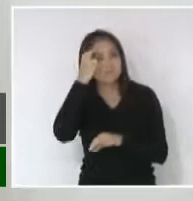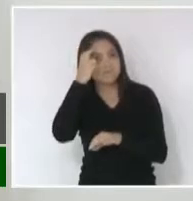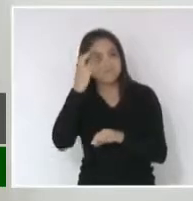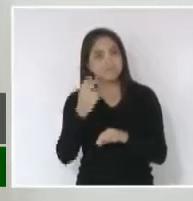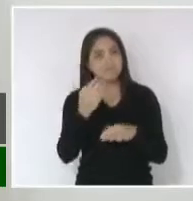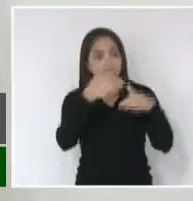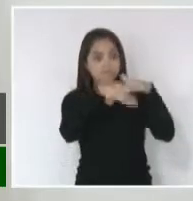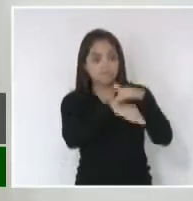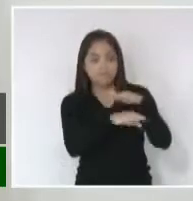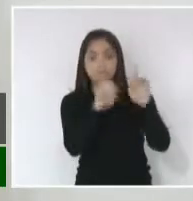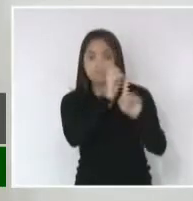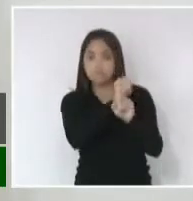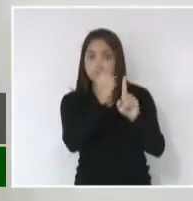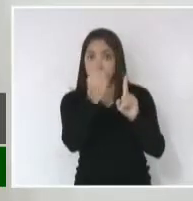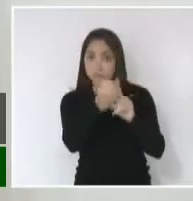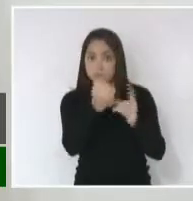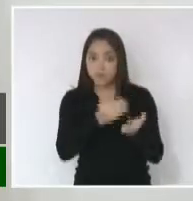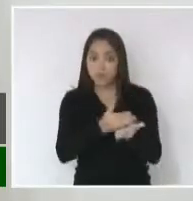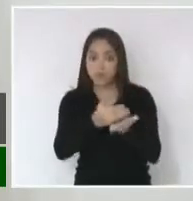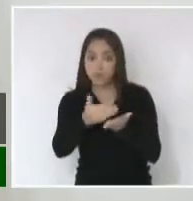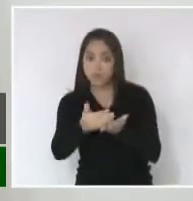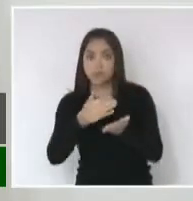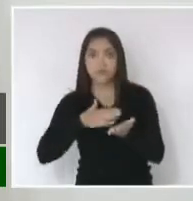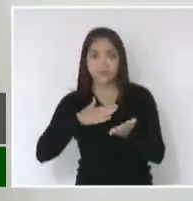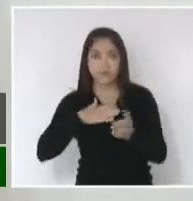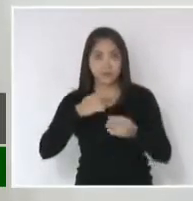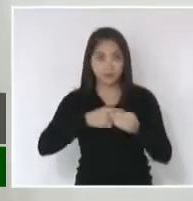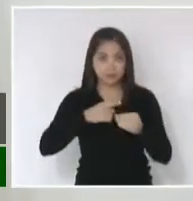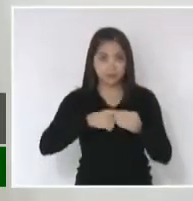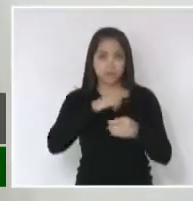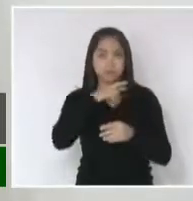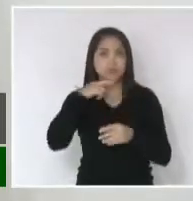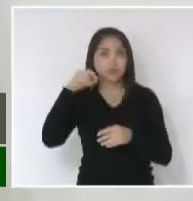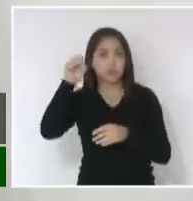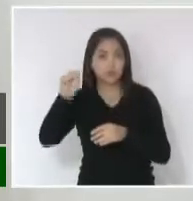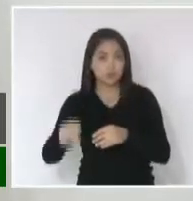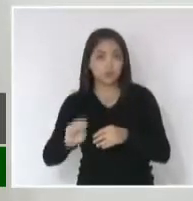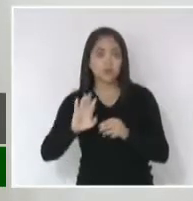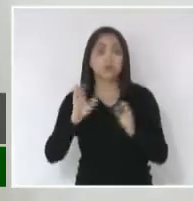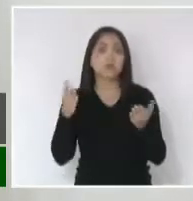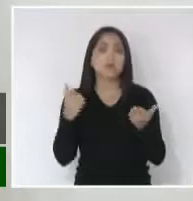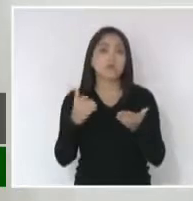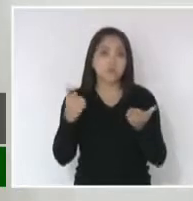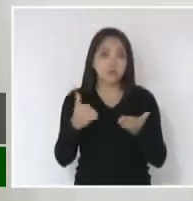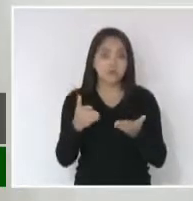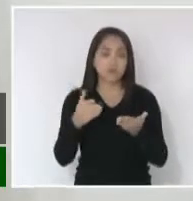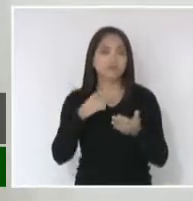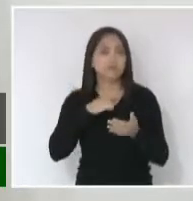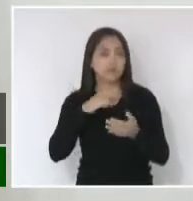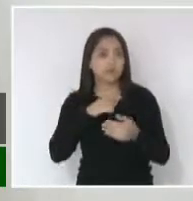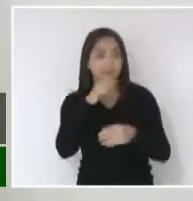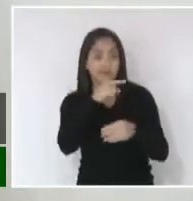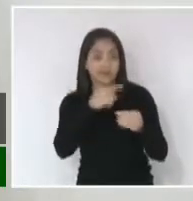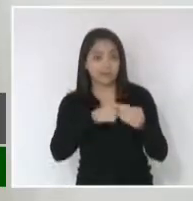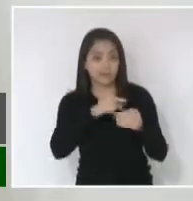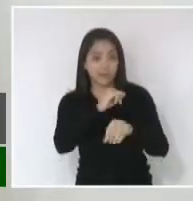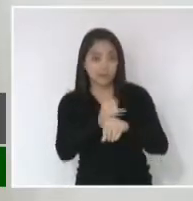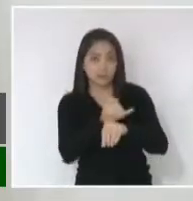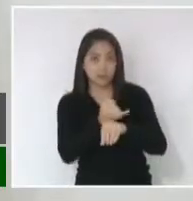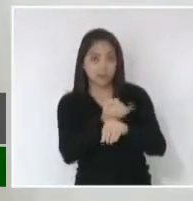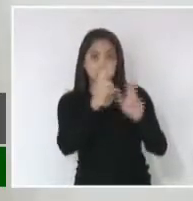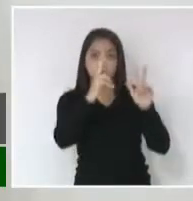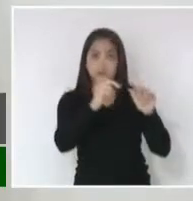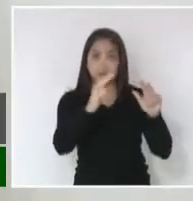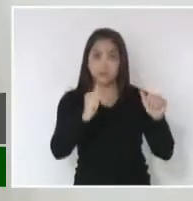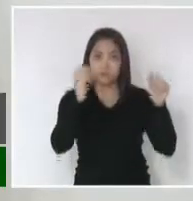Fundo Social iniciou na minha cidade, Jaraguá do Sul, e hoje está presente também em Joinville, Florianópolis e